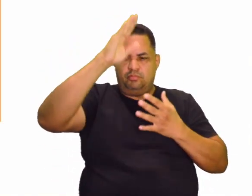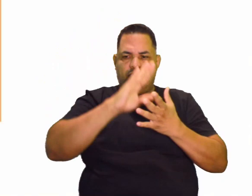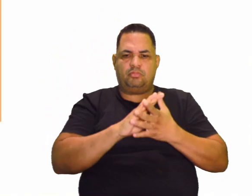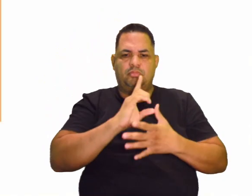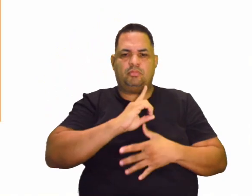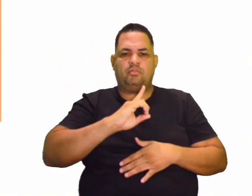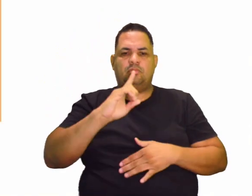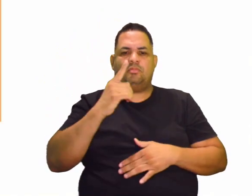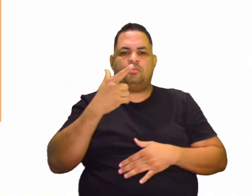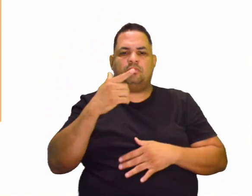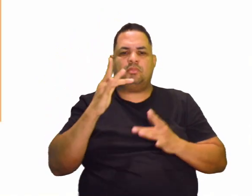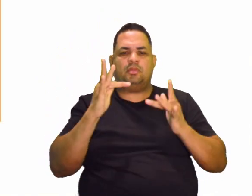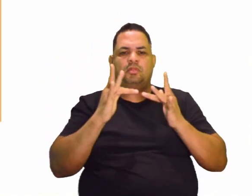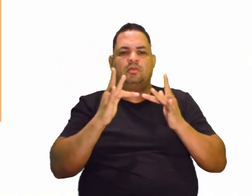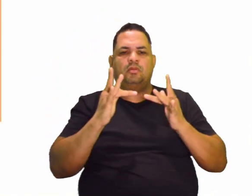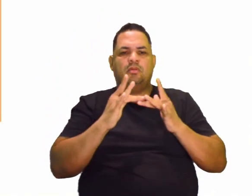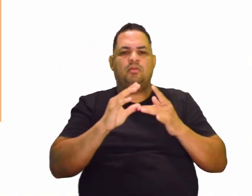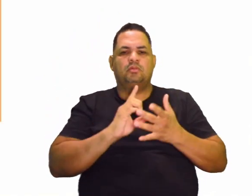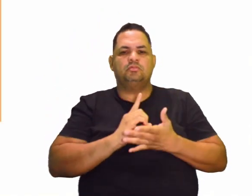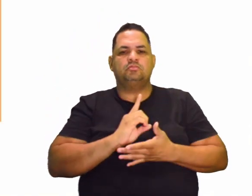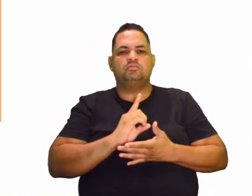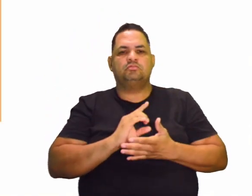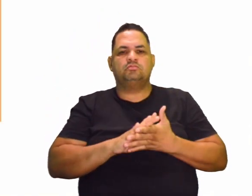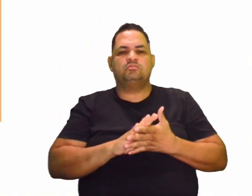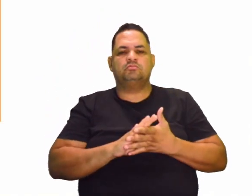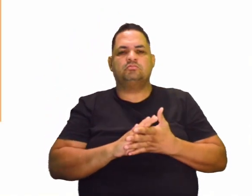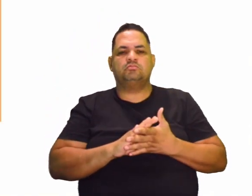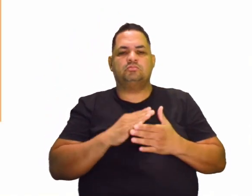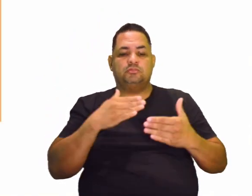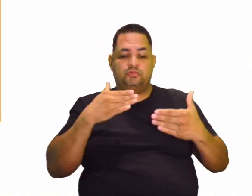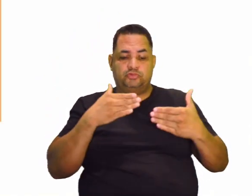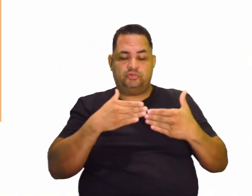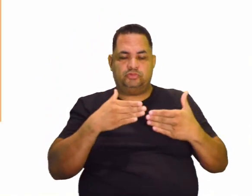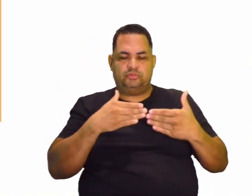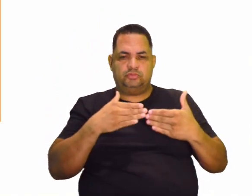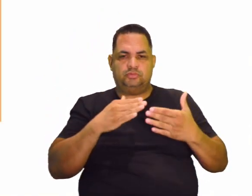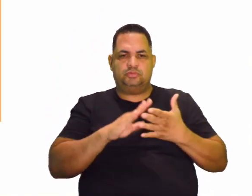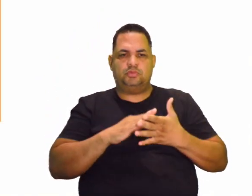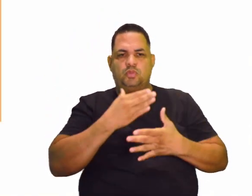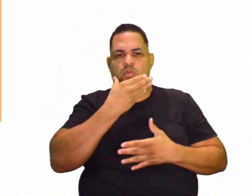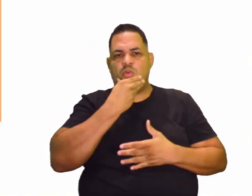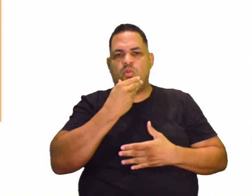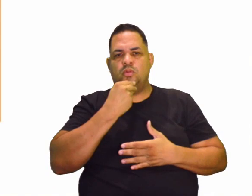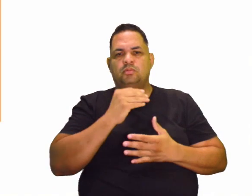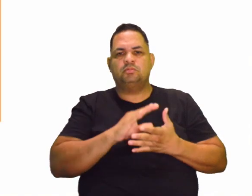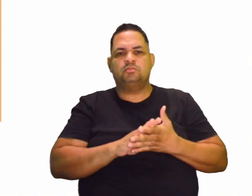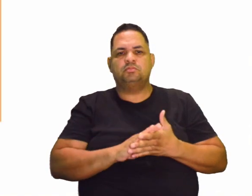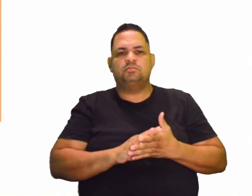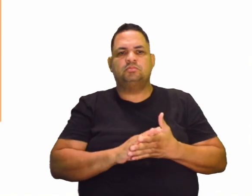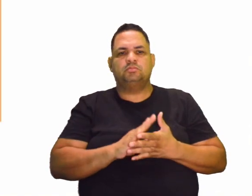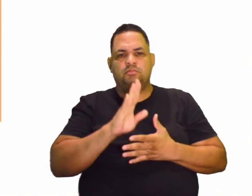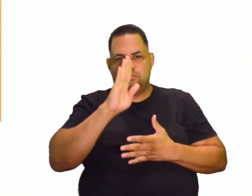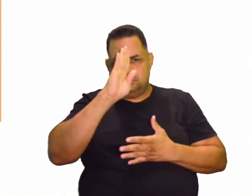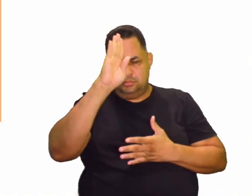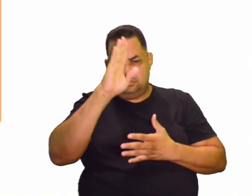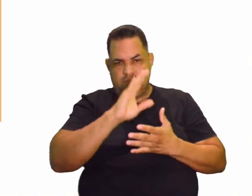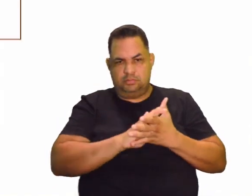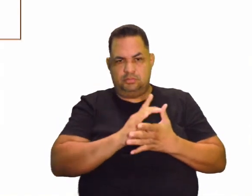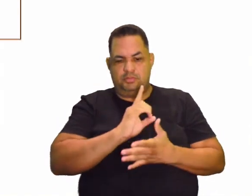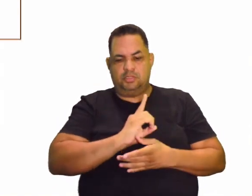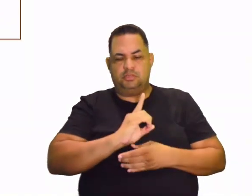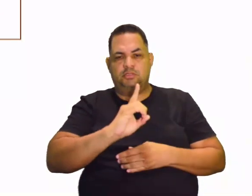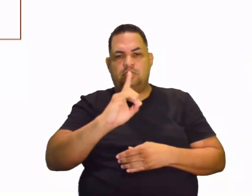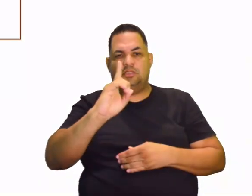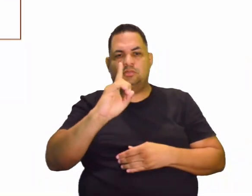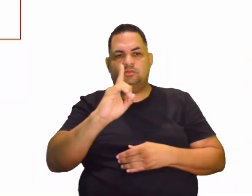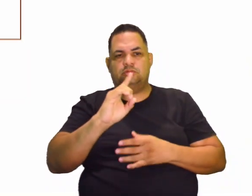tinham contato direto com os homens. Vamos falar então um pouquinho dos principais gregos romanos.